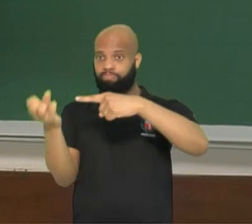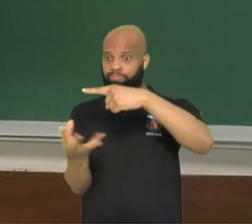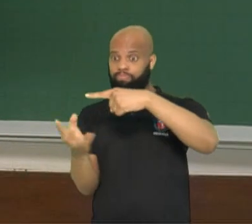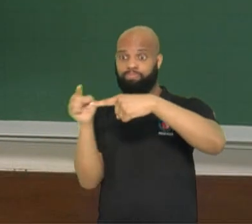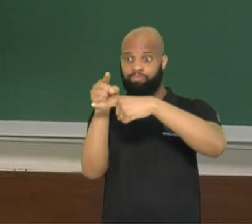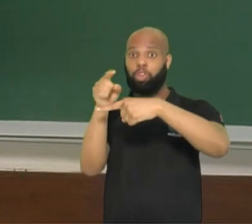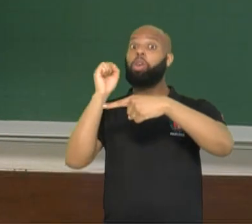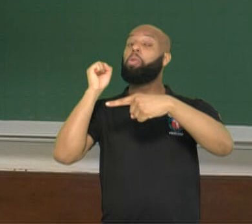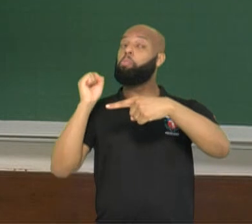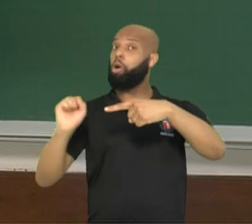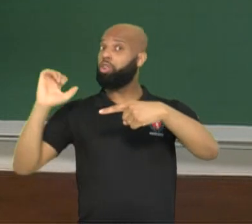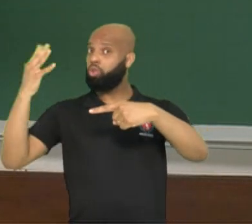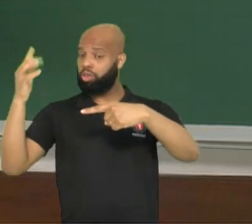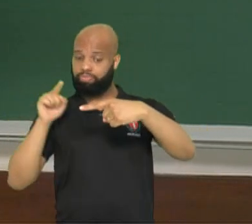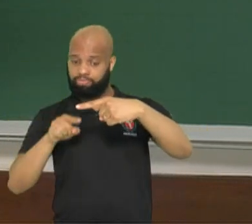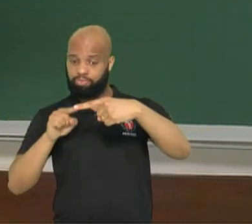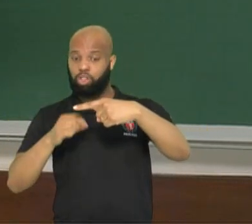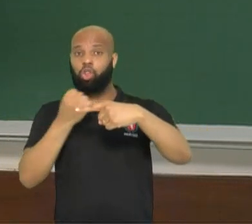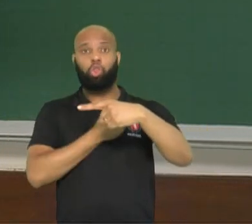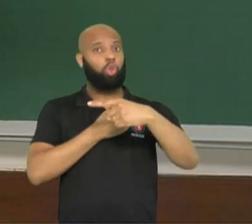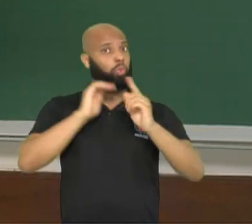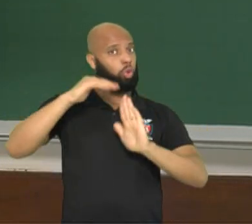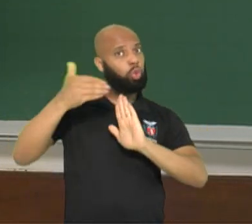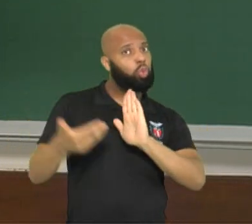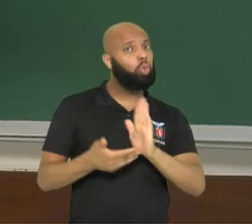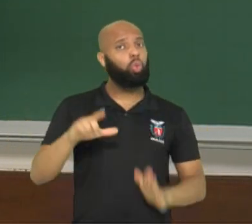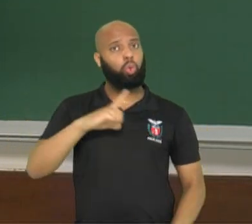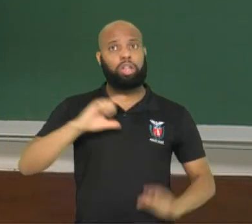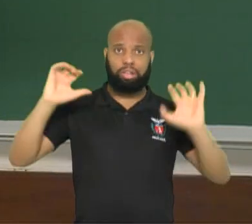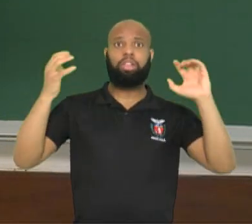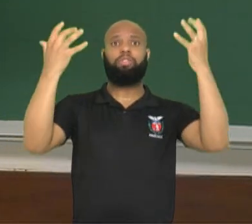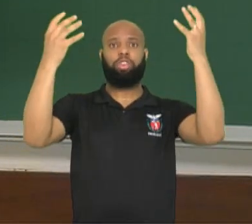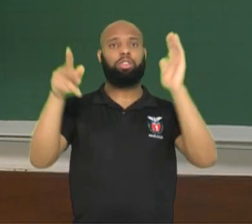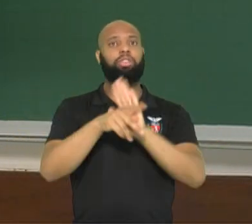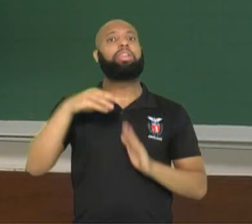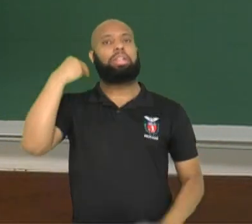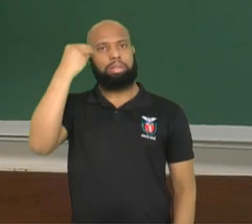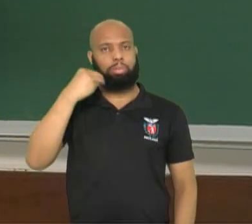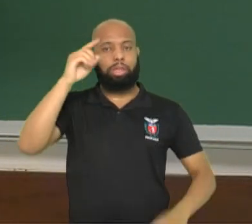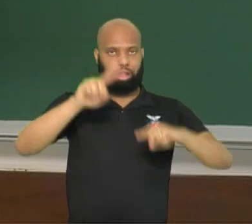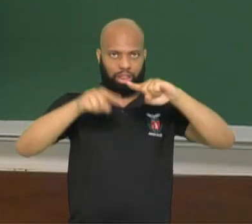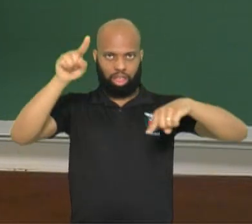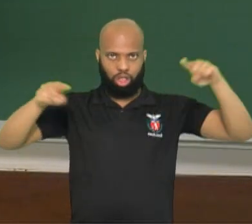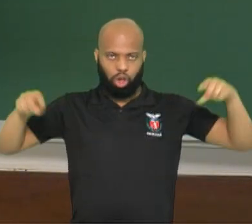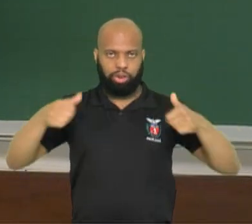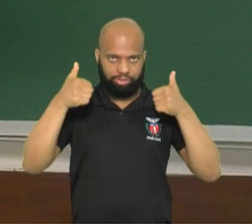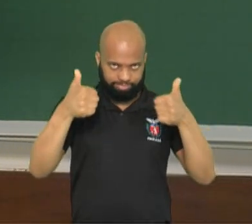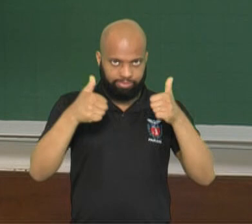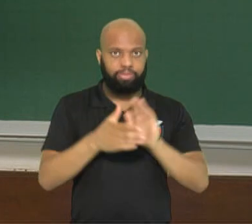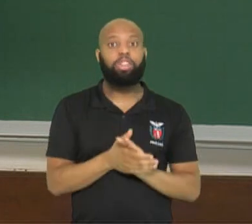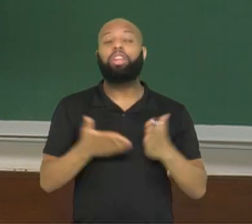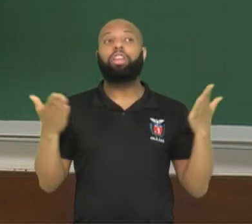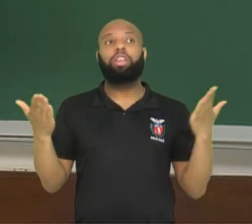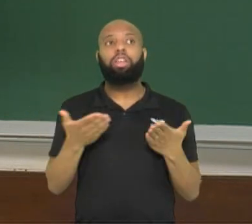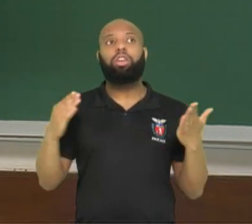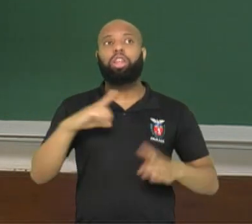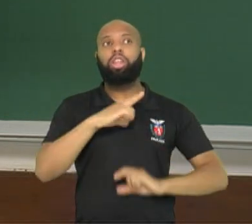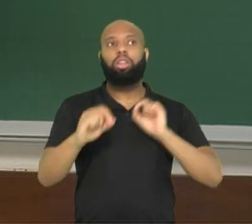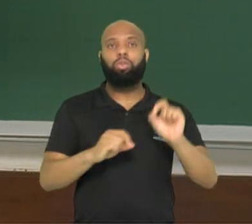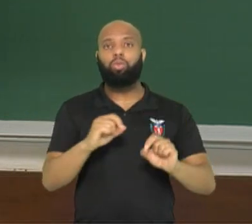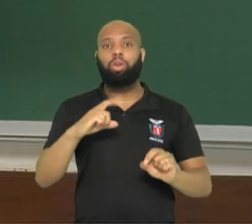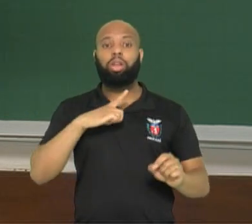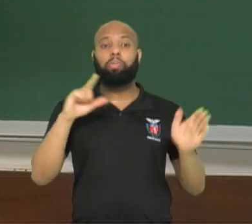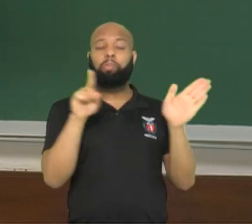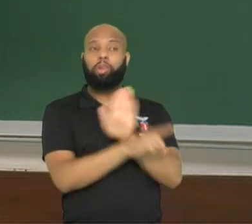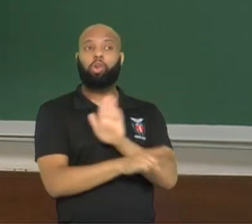favoráveis pelo número total de eventos de um determinado experimento aleatório. No caso do nosso